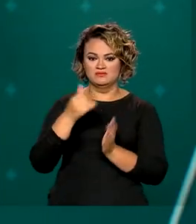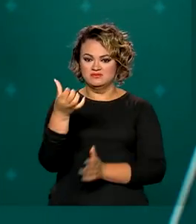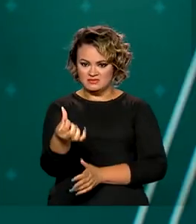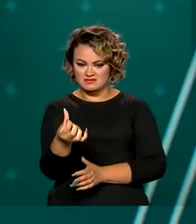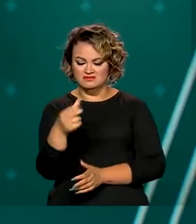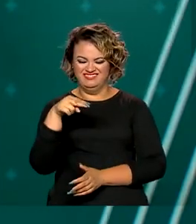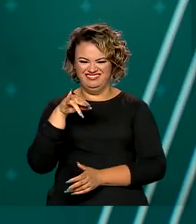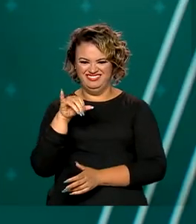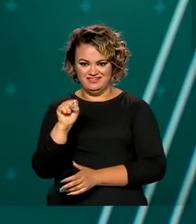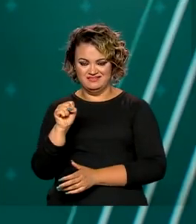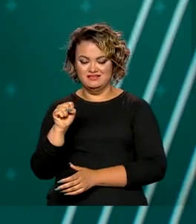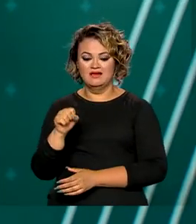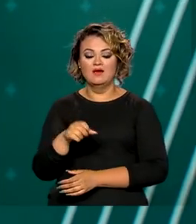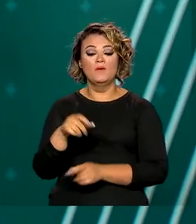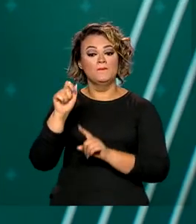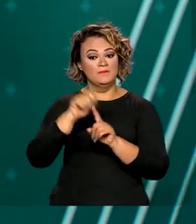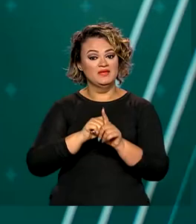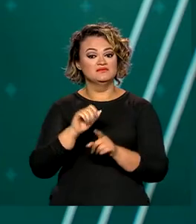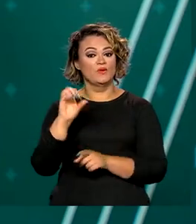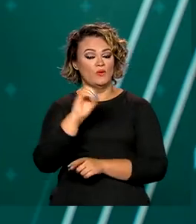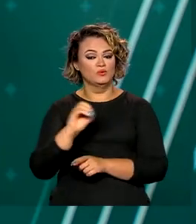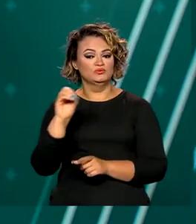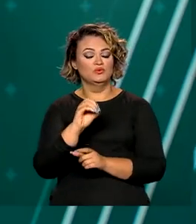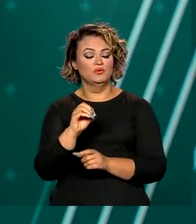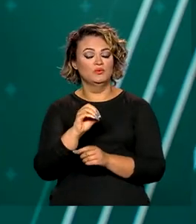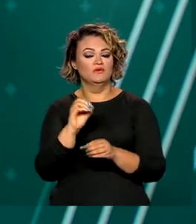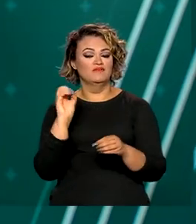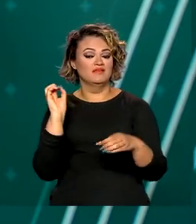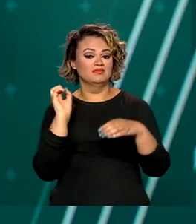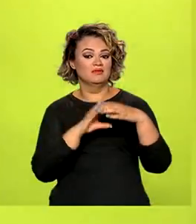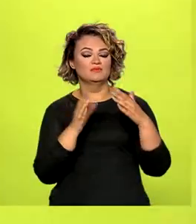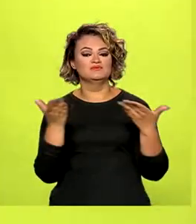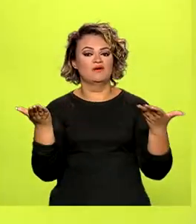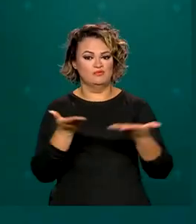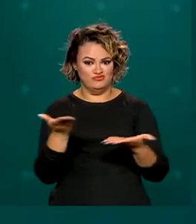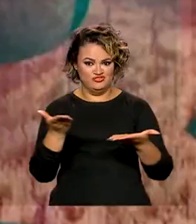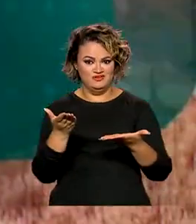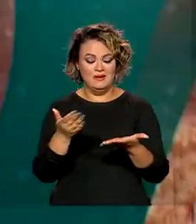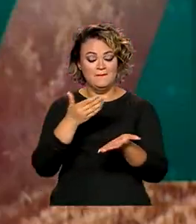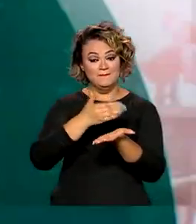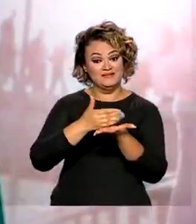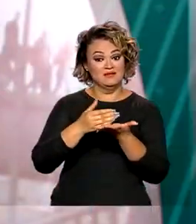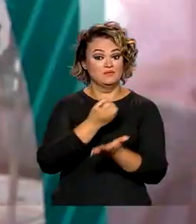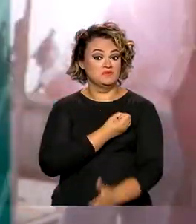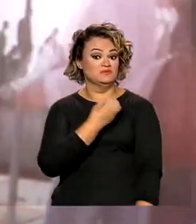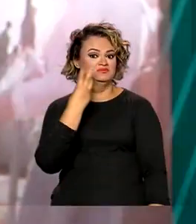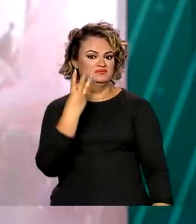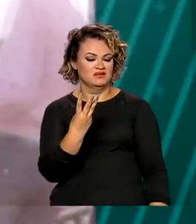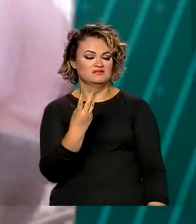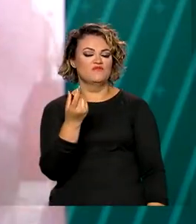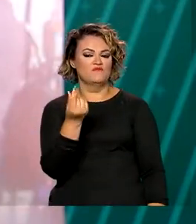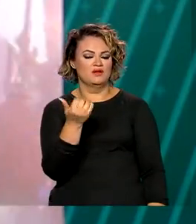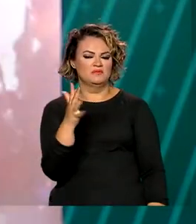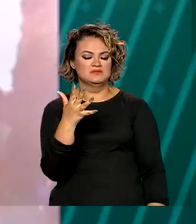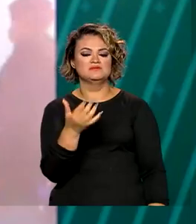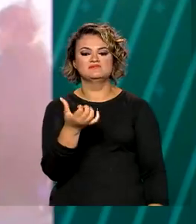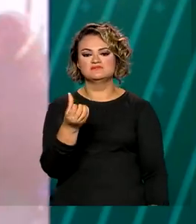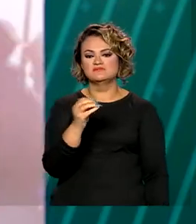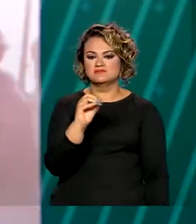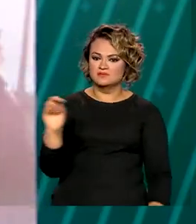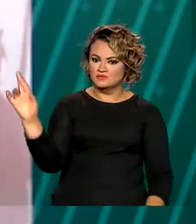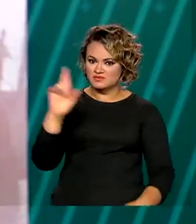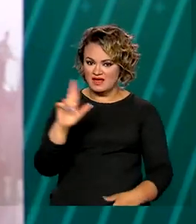vão ter a parcela de outubro depositada hoje esta é a terceira parcela com valor mínimo de r$ 600